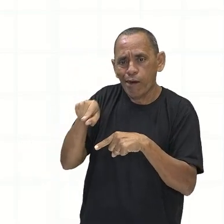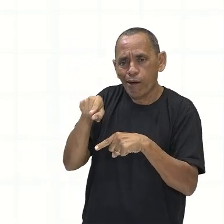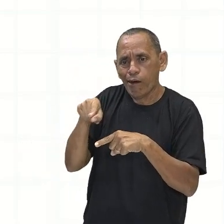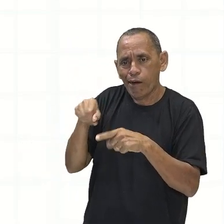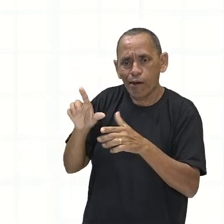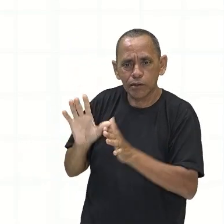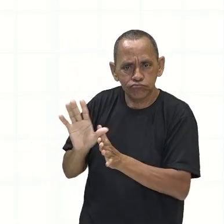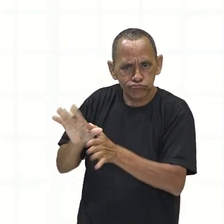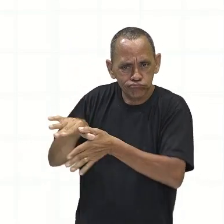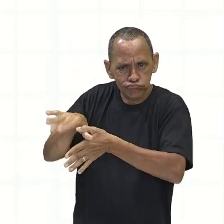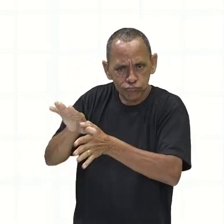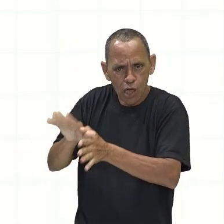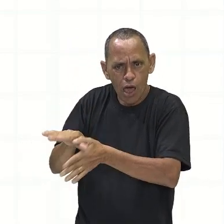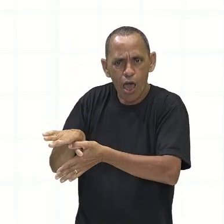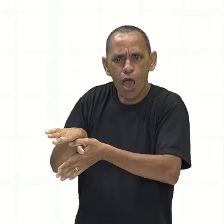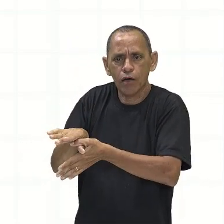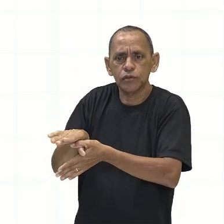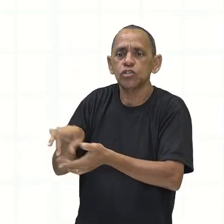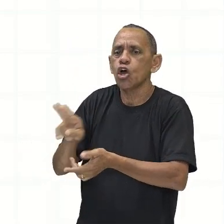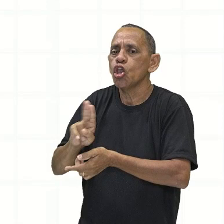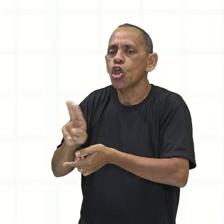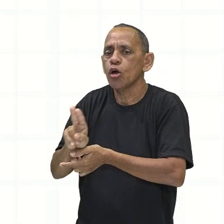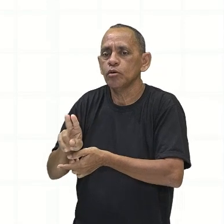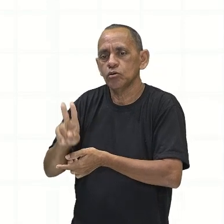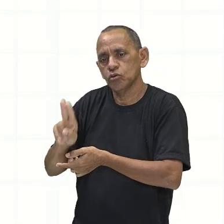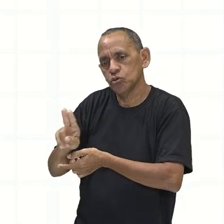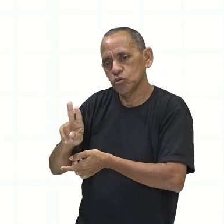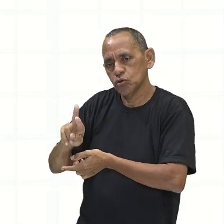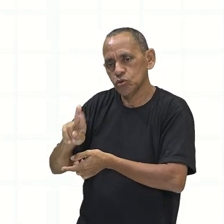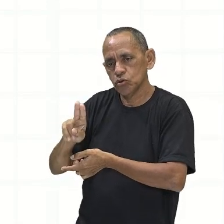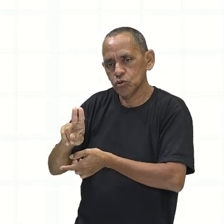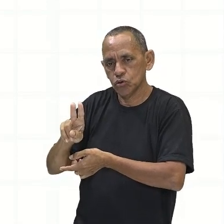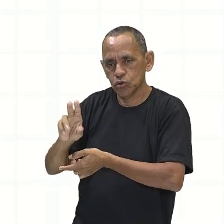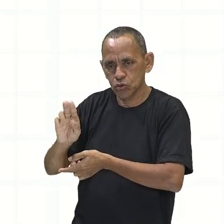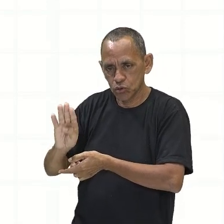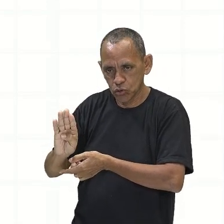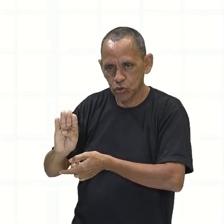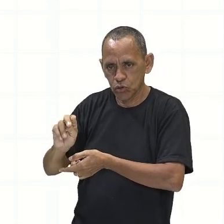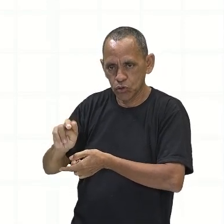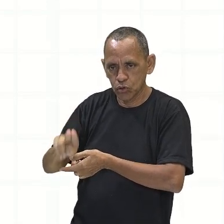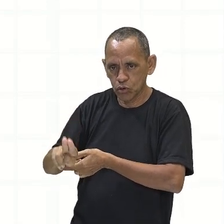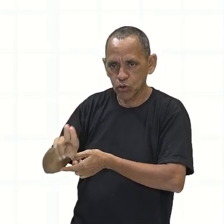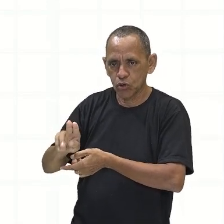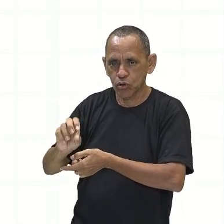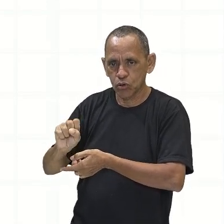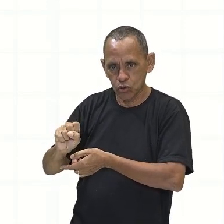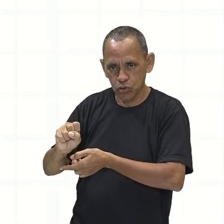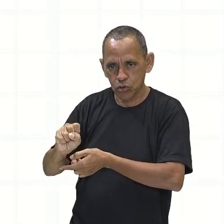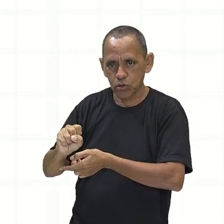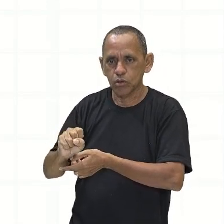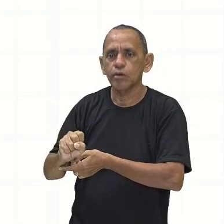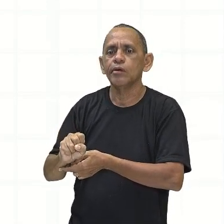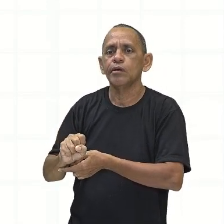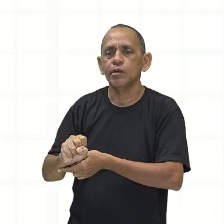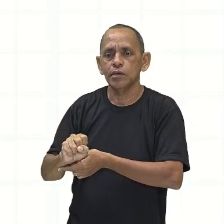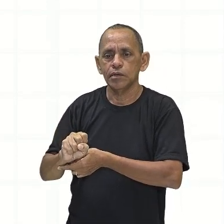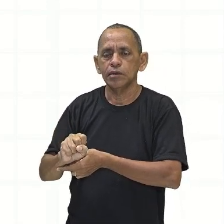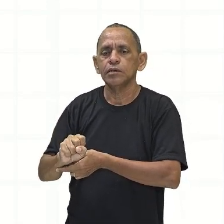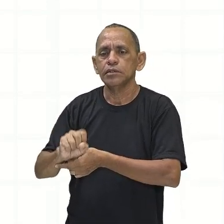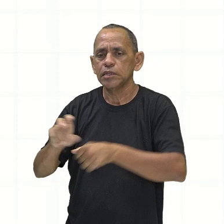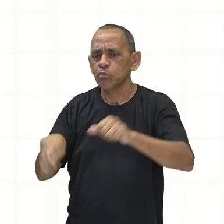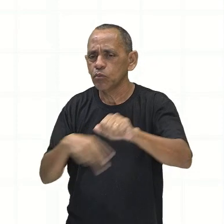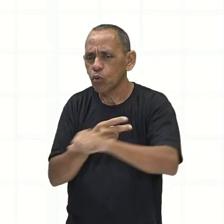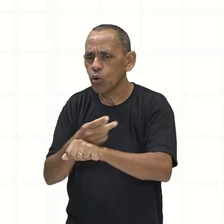aí que ele vai retomando. Ele não vai repetindo a palavra urubu. É urubu, aí depois ele passa para essas aves, aí depois